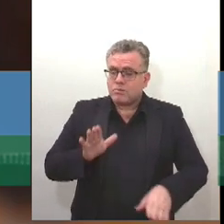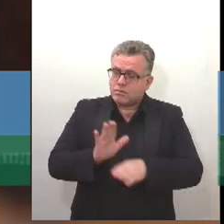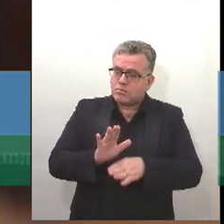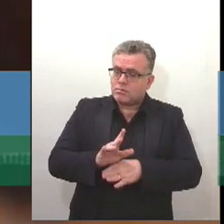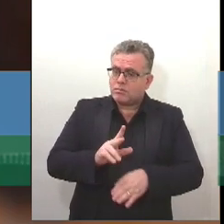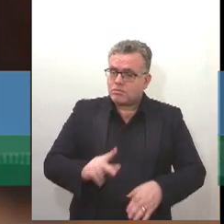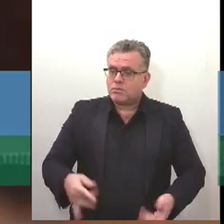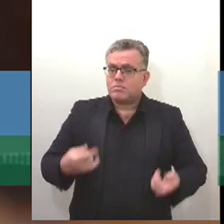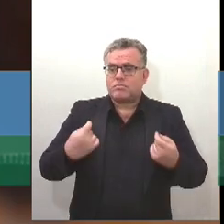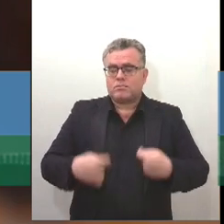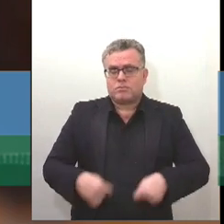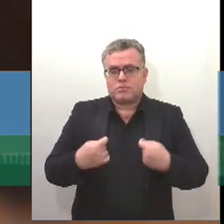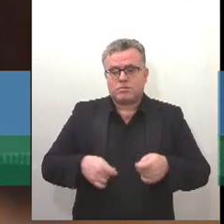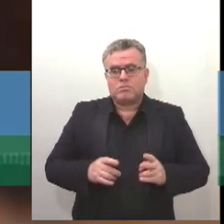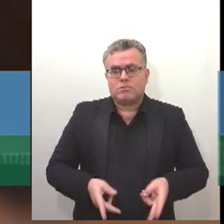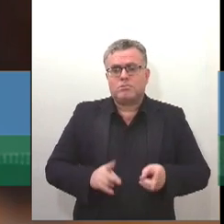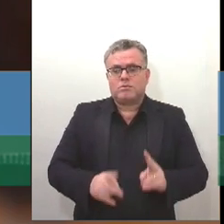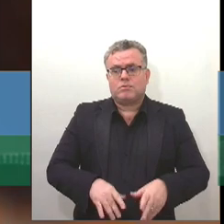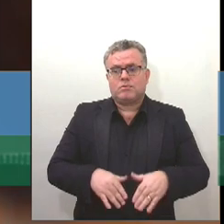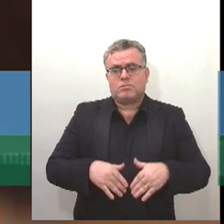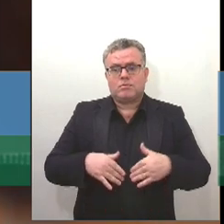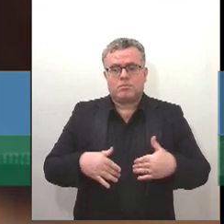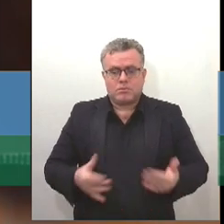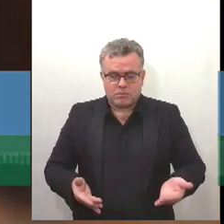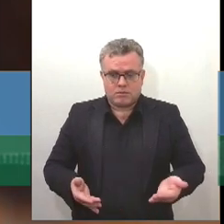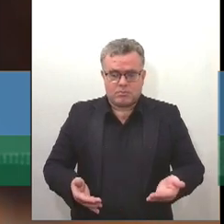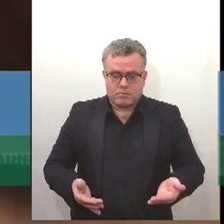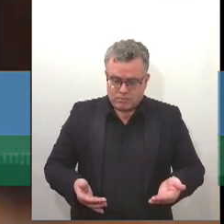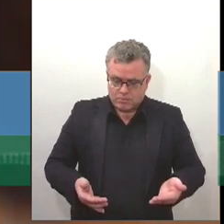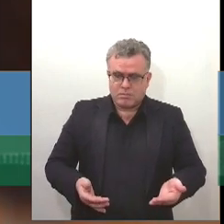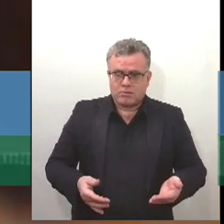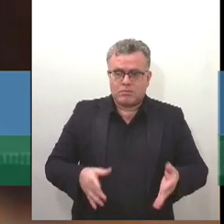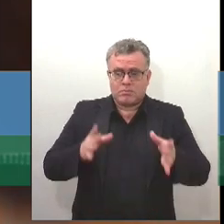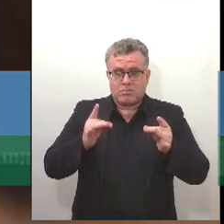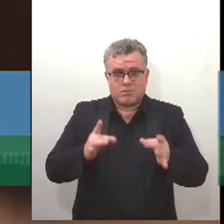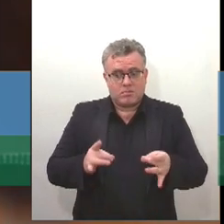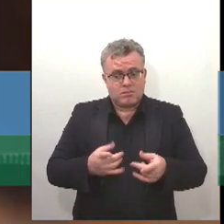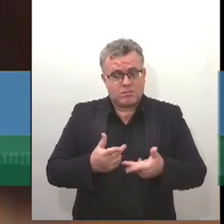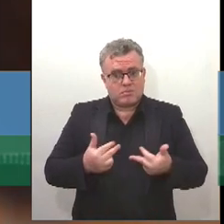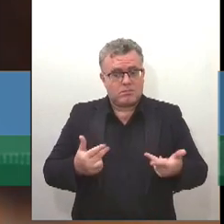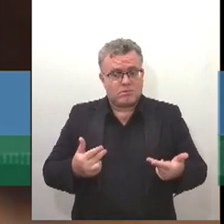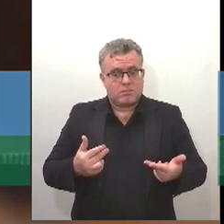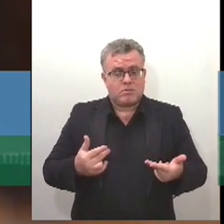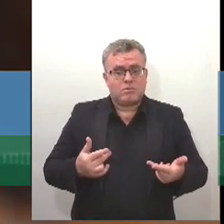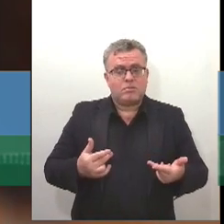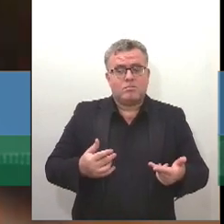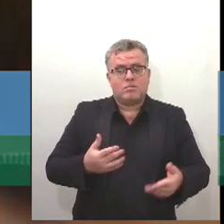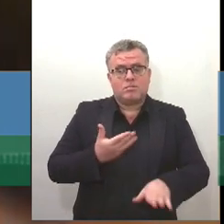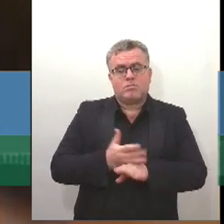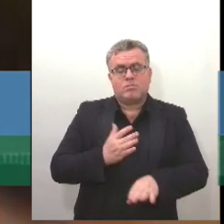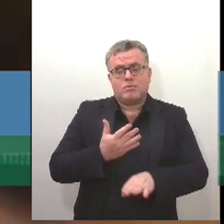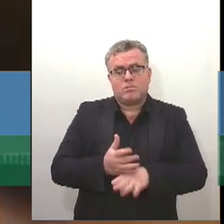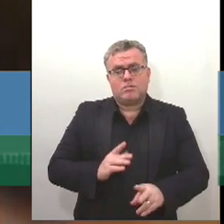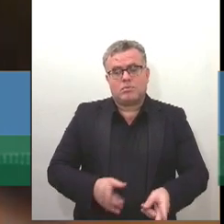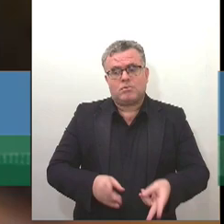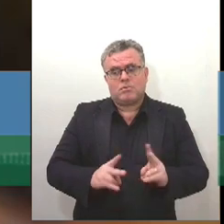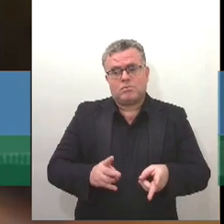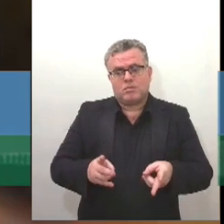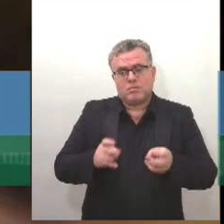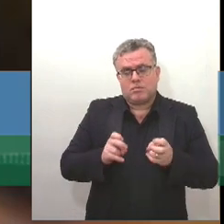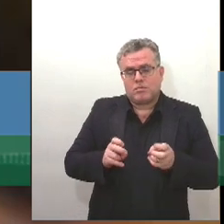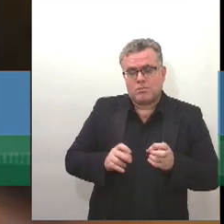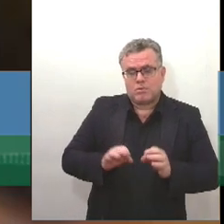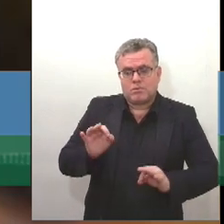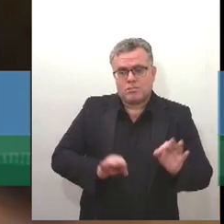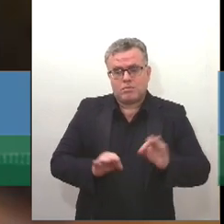bem-vindo mas o diabo mora nos detalhes vamos ver como é que ele se aplica na prática e os ajustes com custos